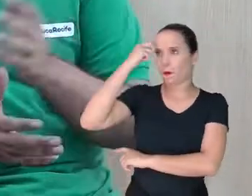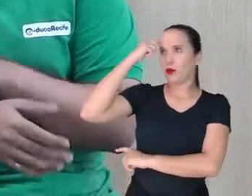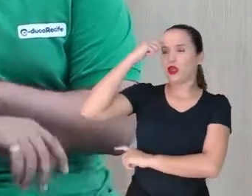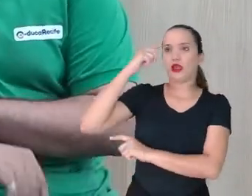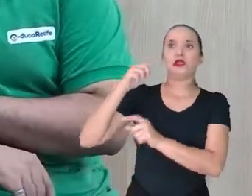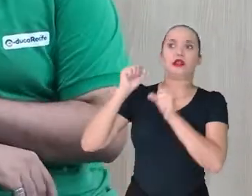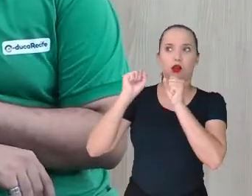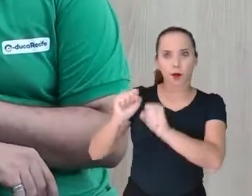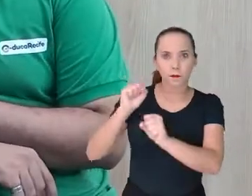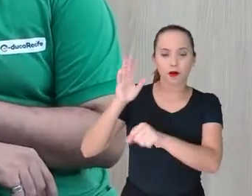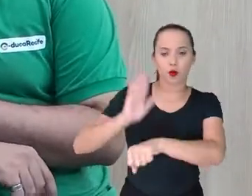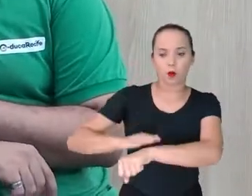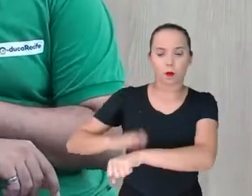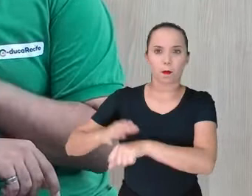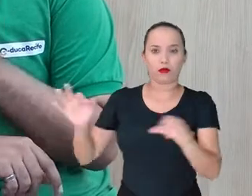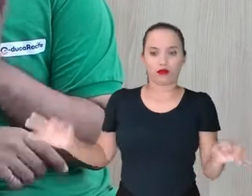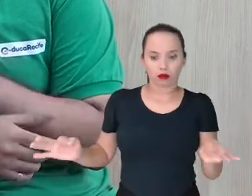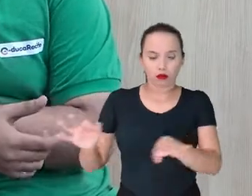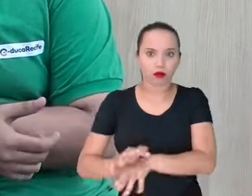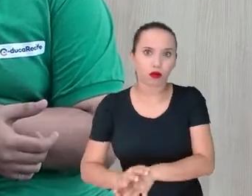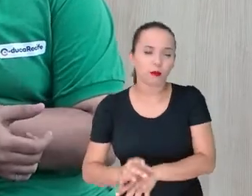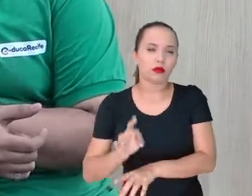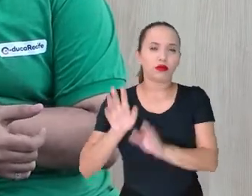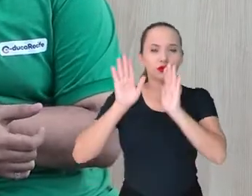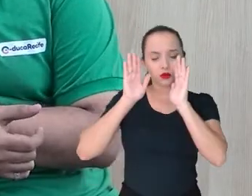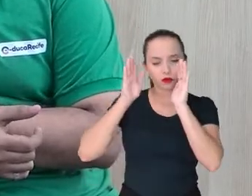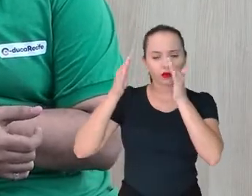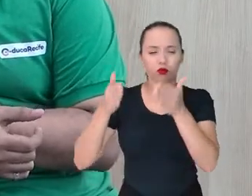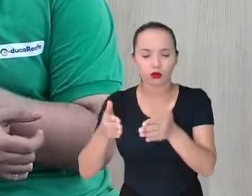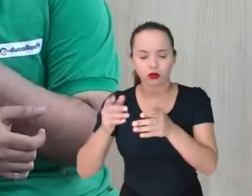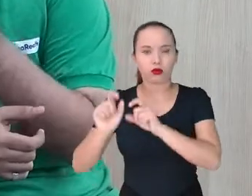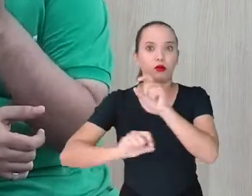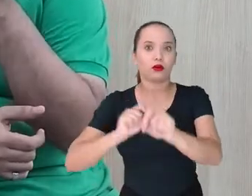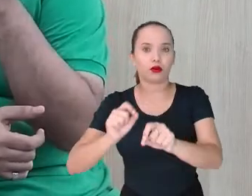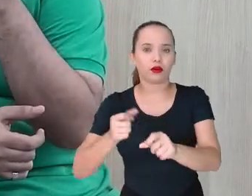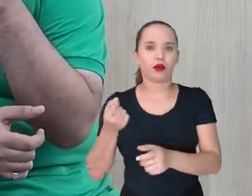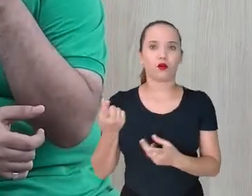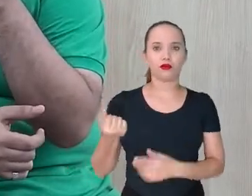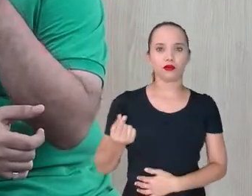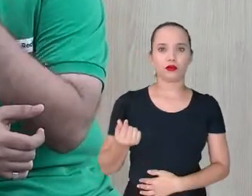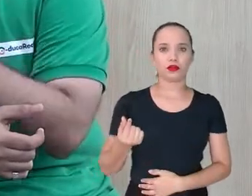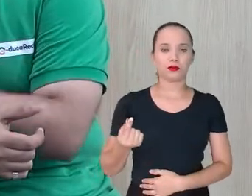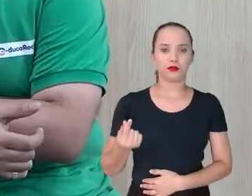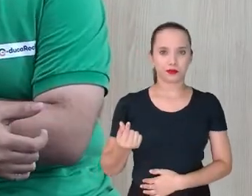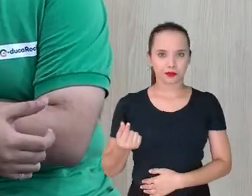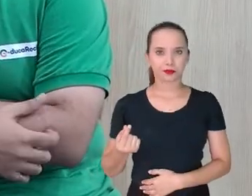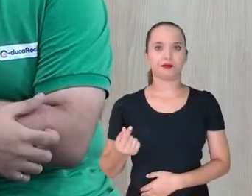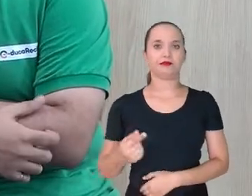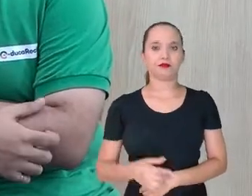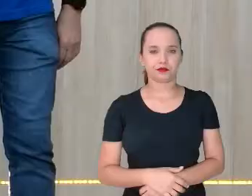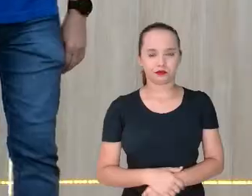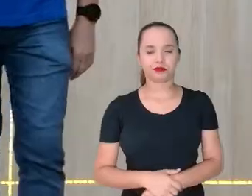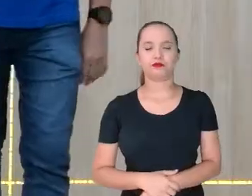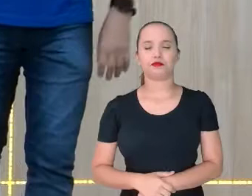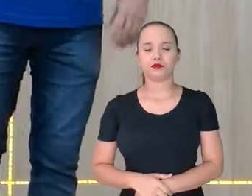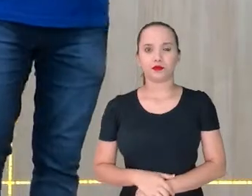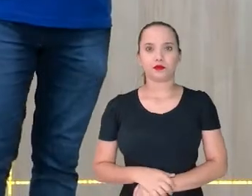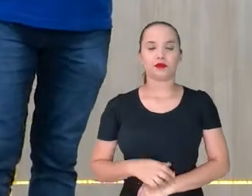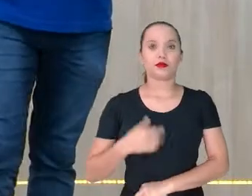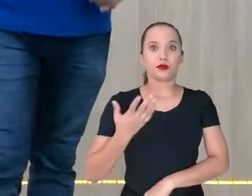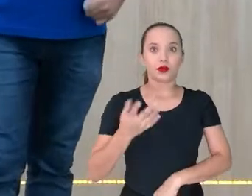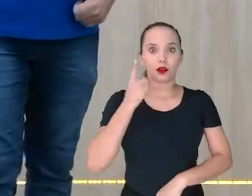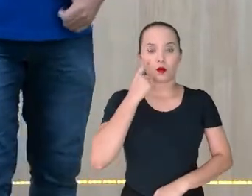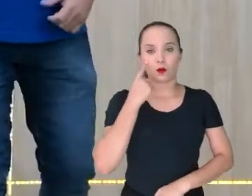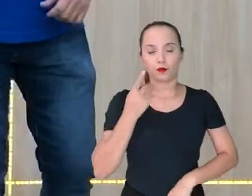se esgotar e visando só o quê? Que é a lógica do capitalismo? O lucro. Exato. O lucro. Então,